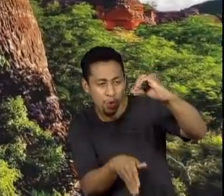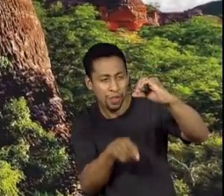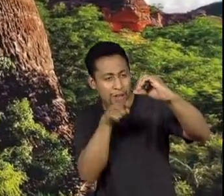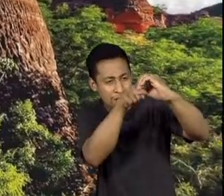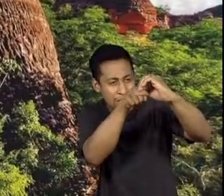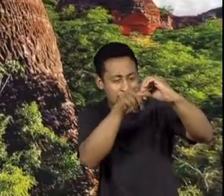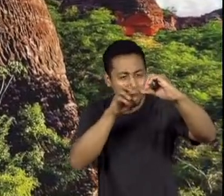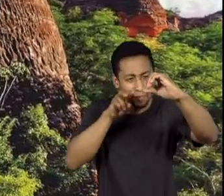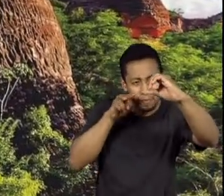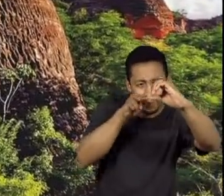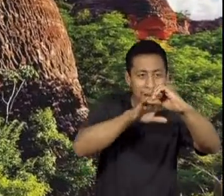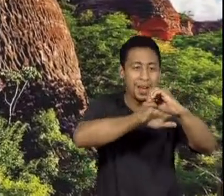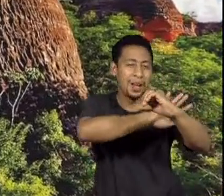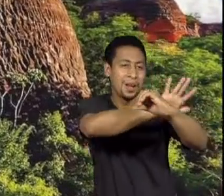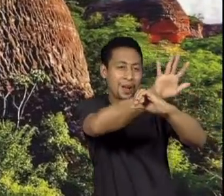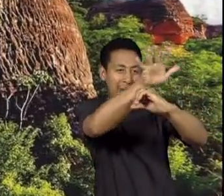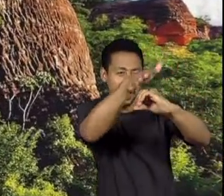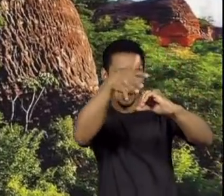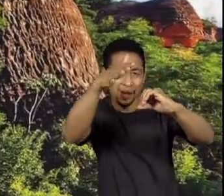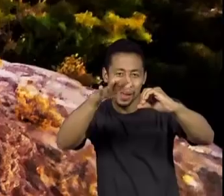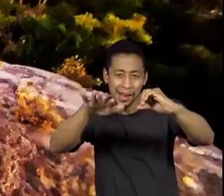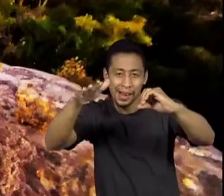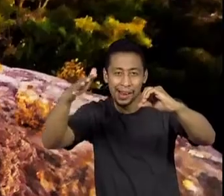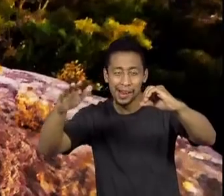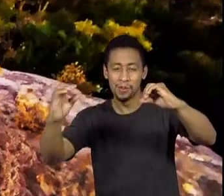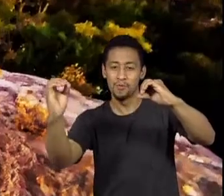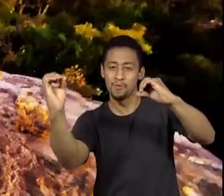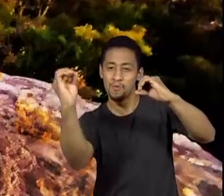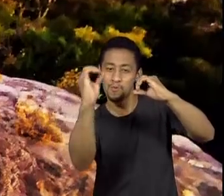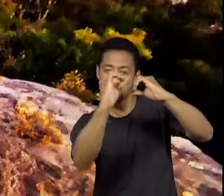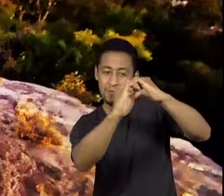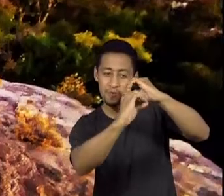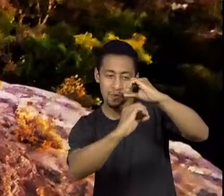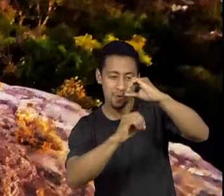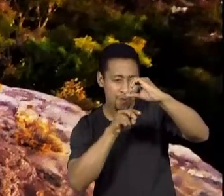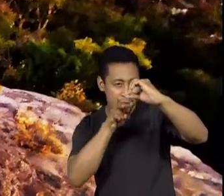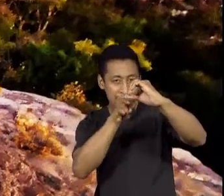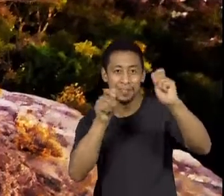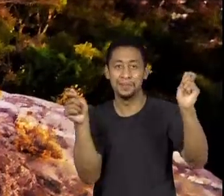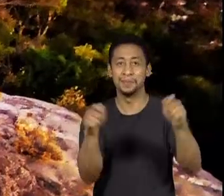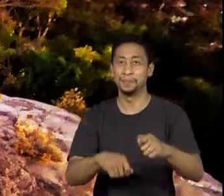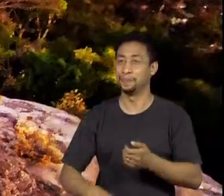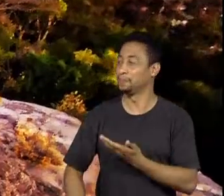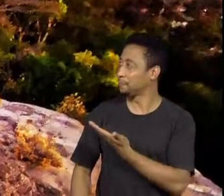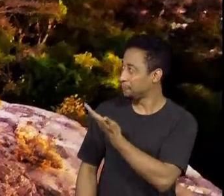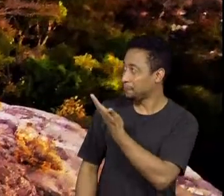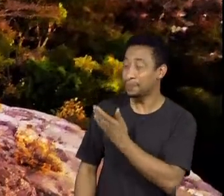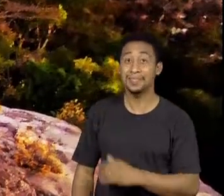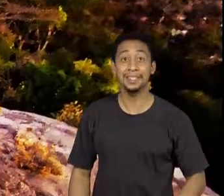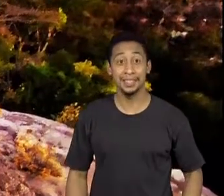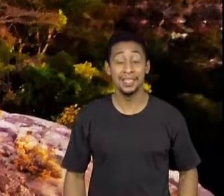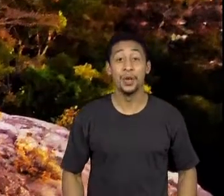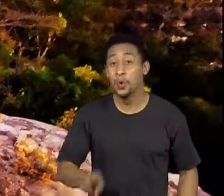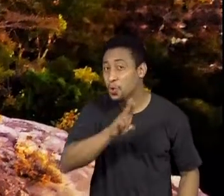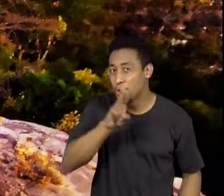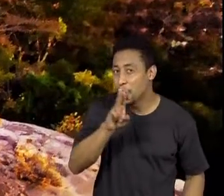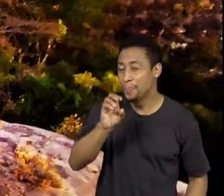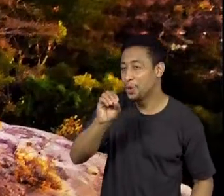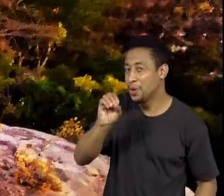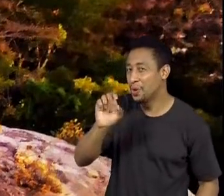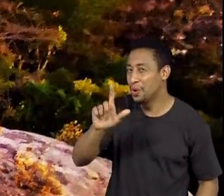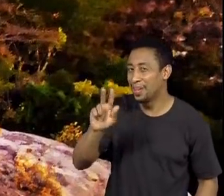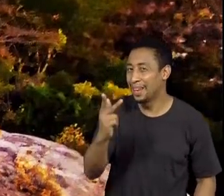furada encontrada na região, a Pedra do Olhais. Embora o nome seja Olhais,